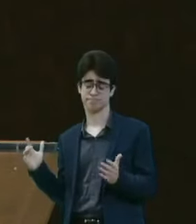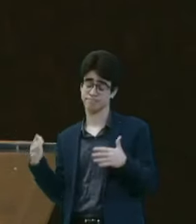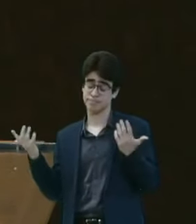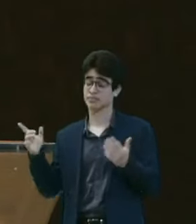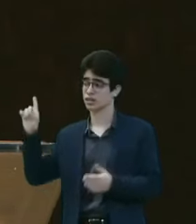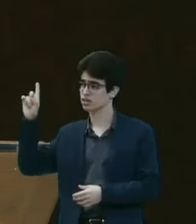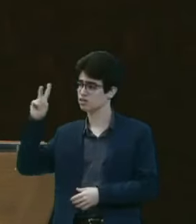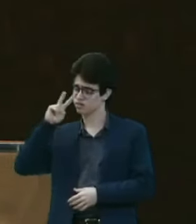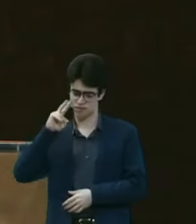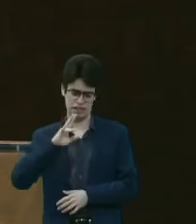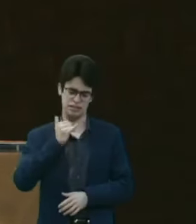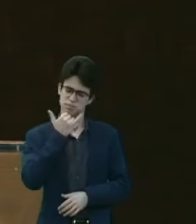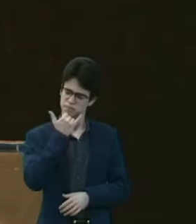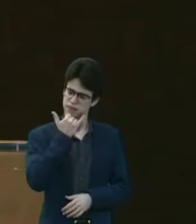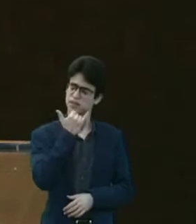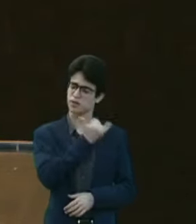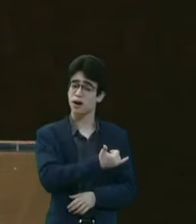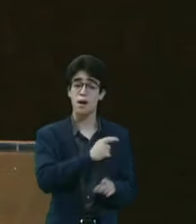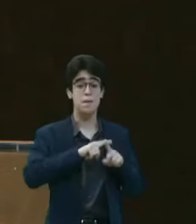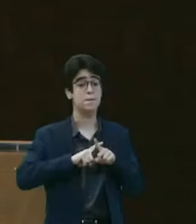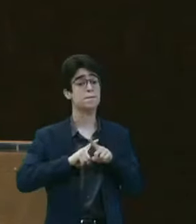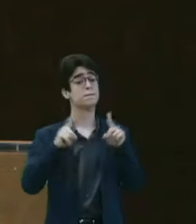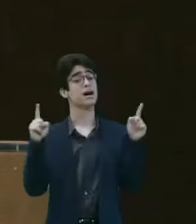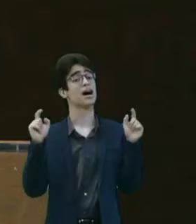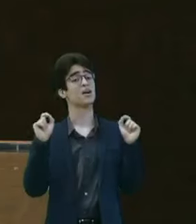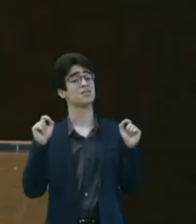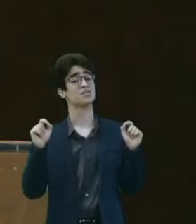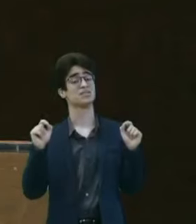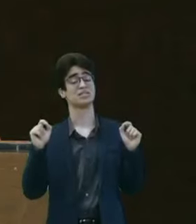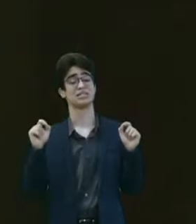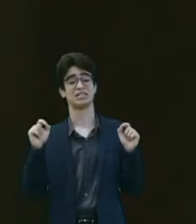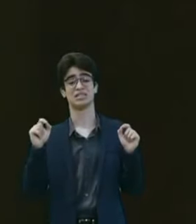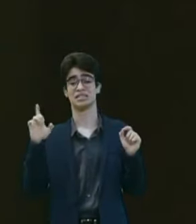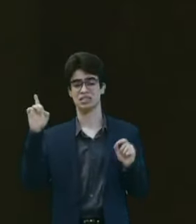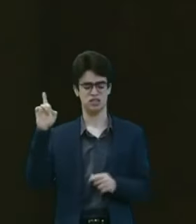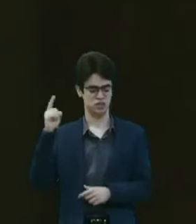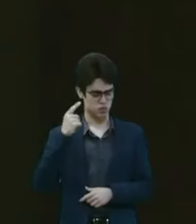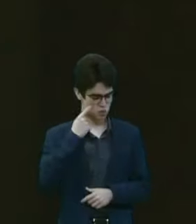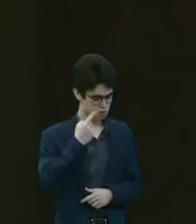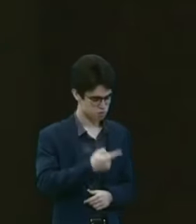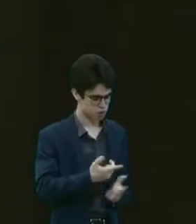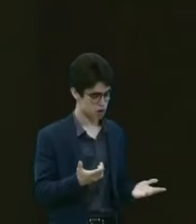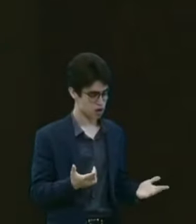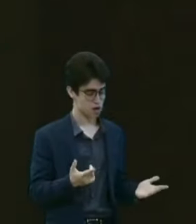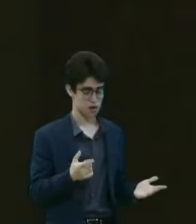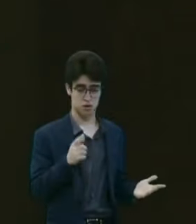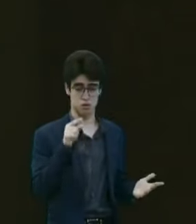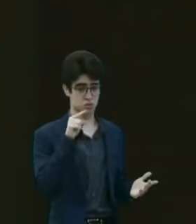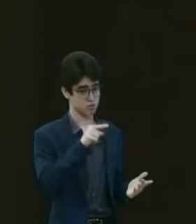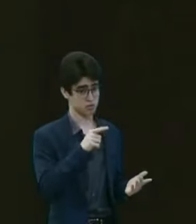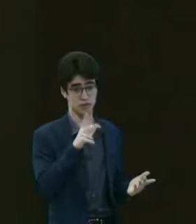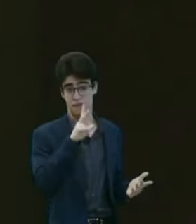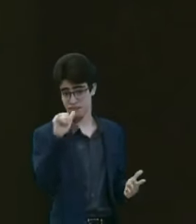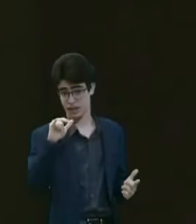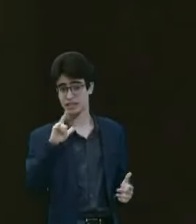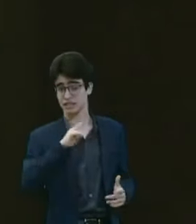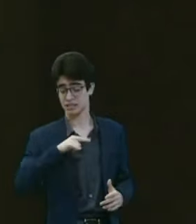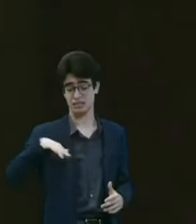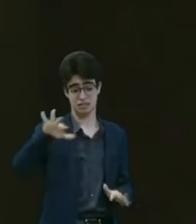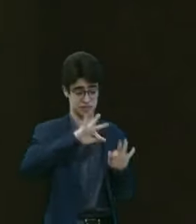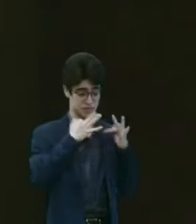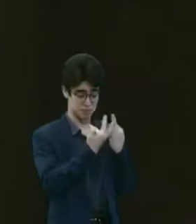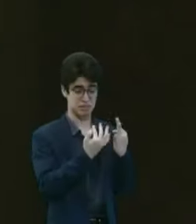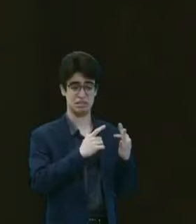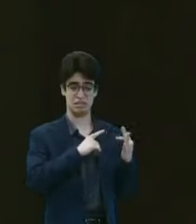Deus o perdoa. Mas Natã, quando vai o confrontar, diz, a espada não se apartará de sua